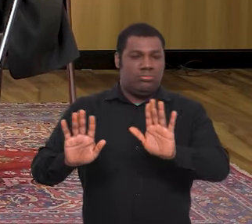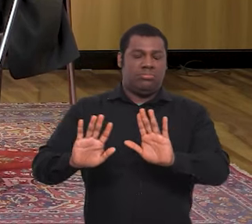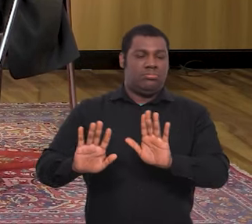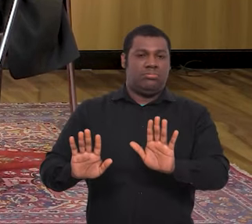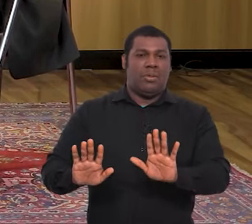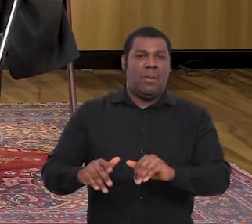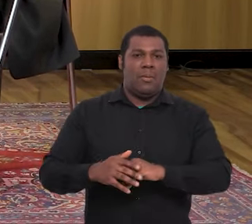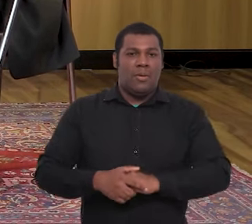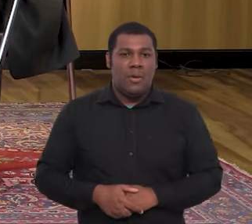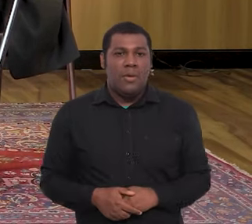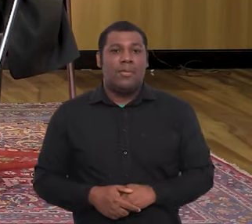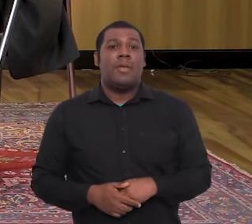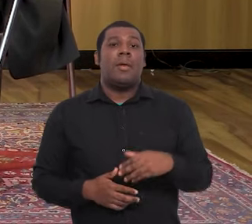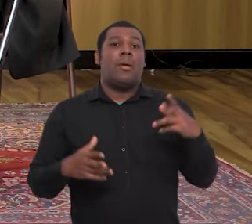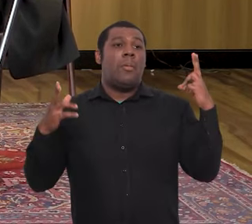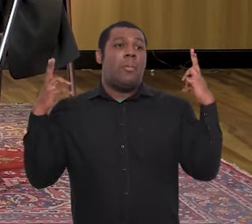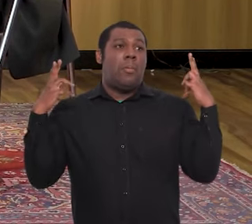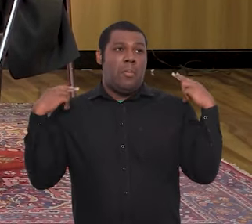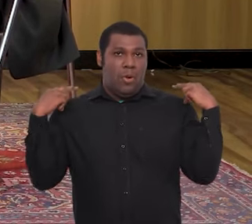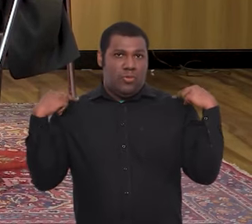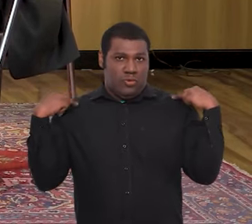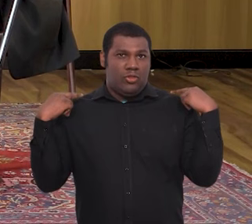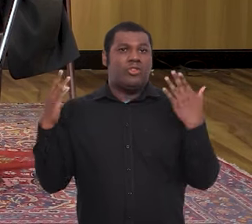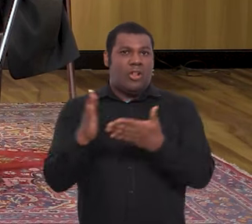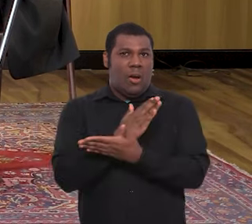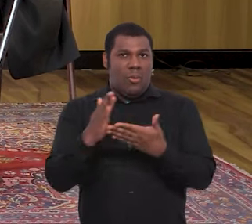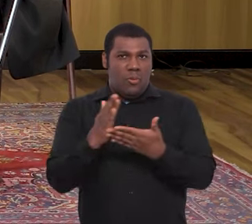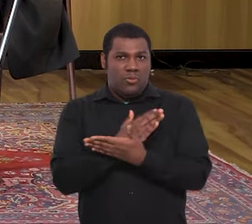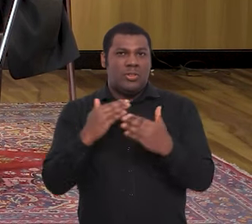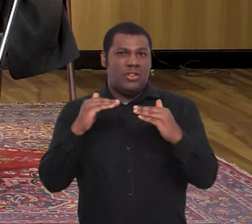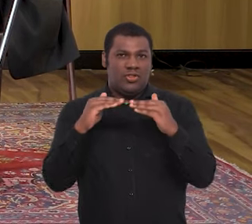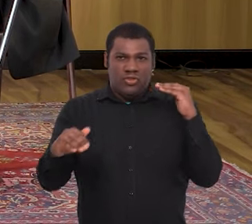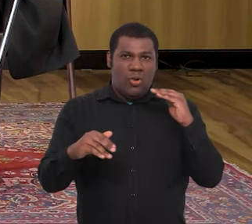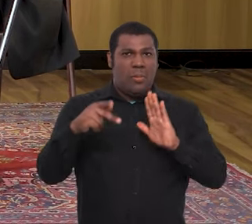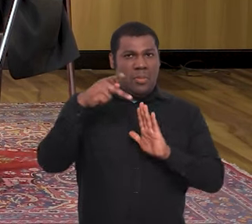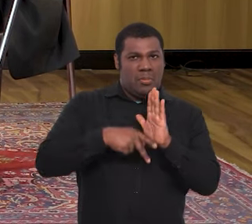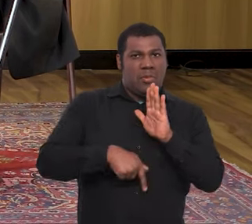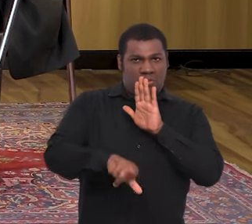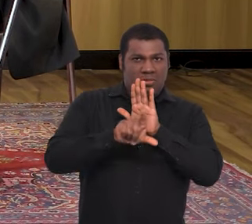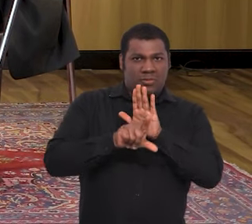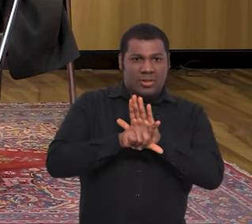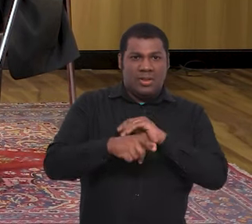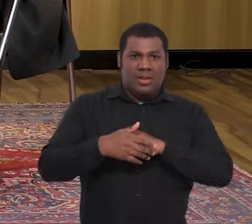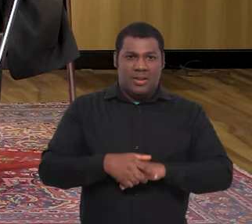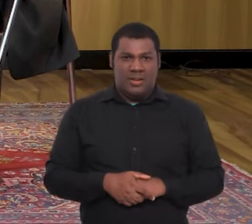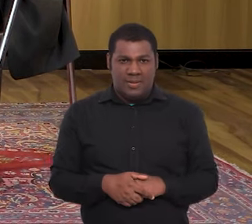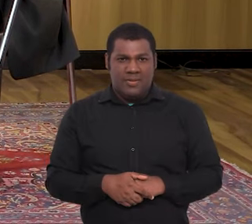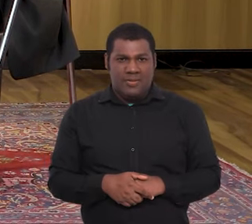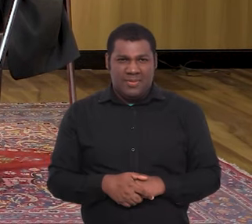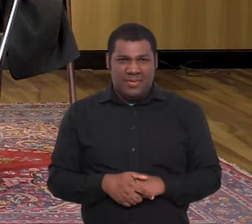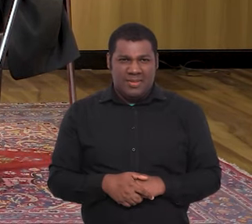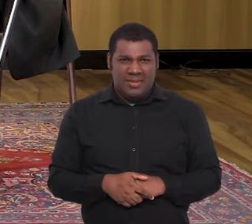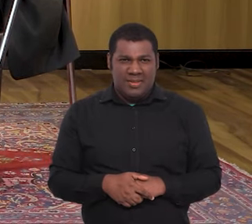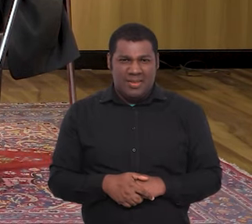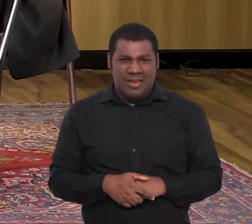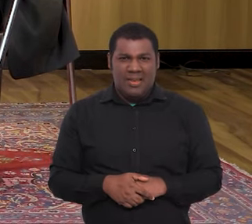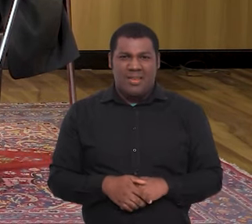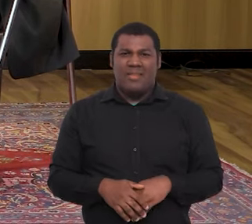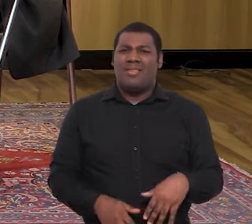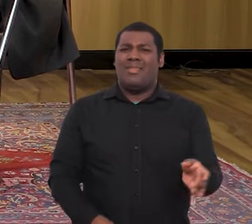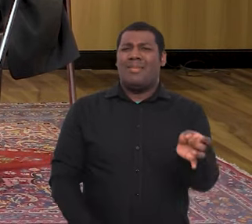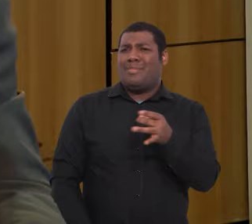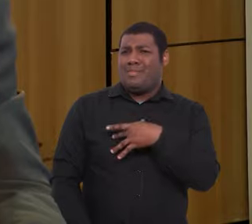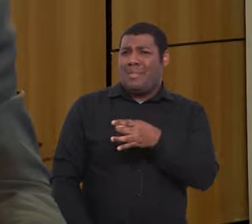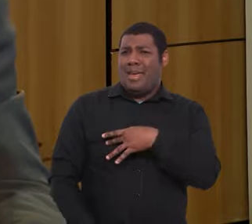me disse semana passada que é contra o projeto de lei porque com o projeto ele vai perder autonomia esse medo tem sentido